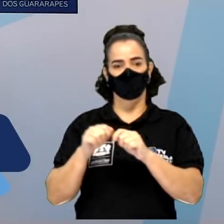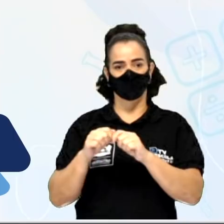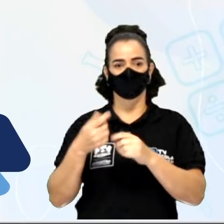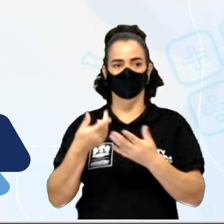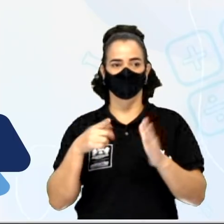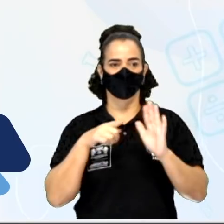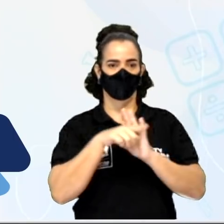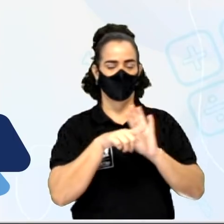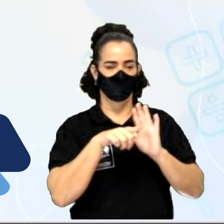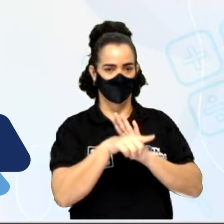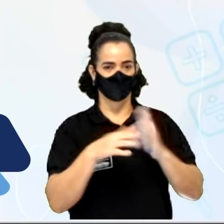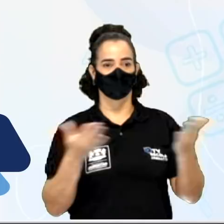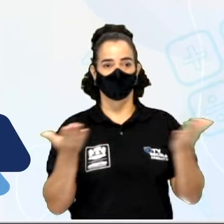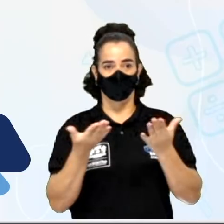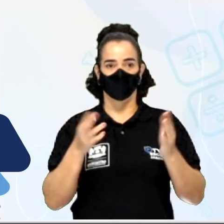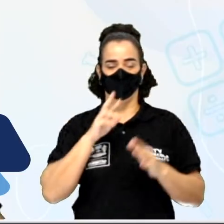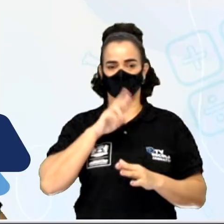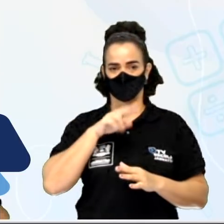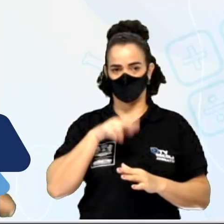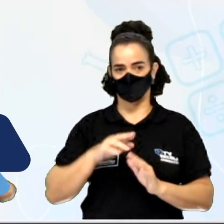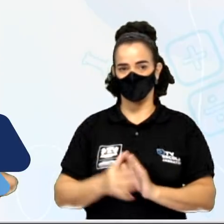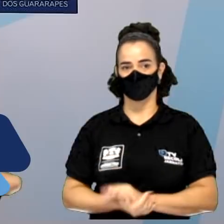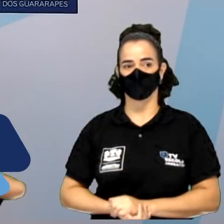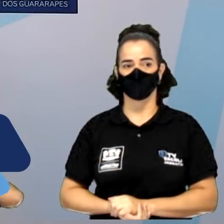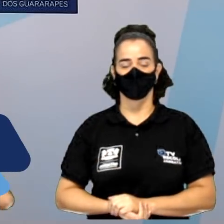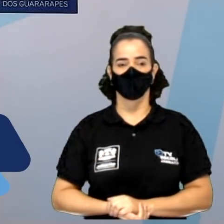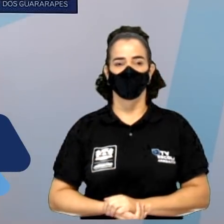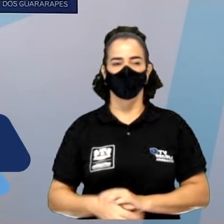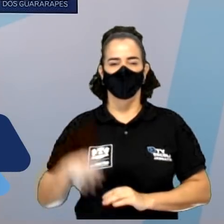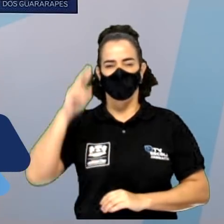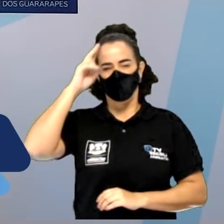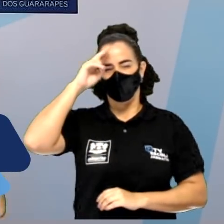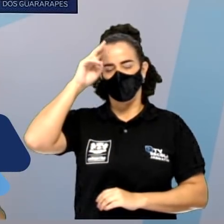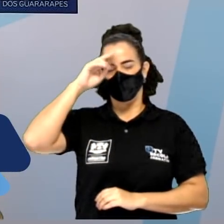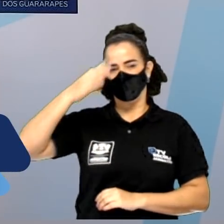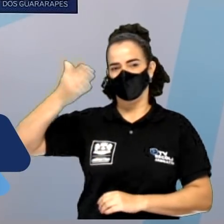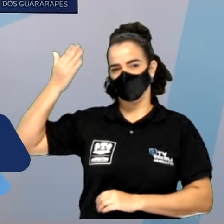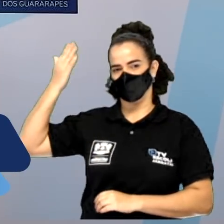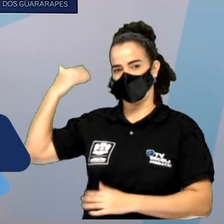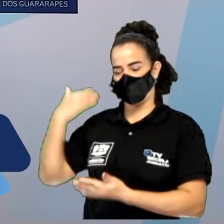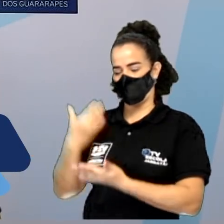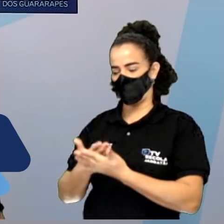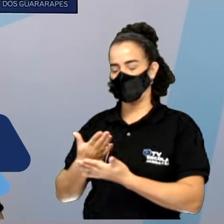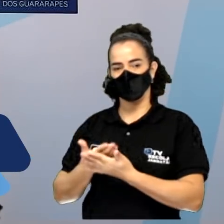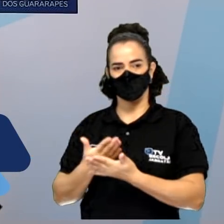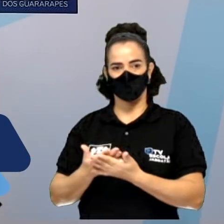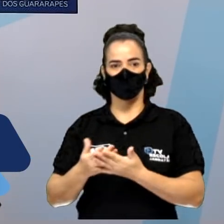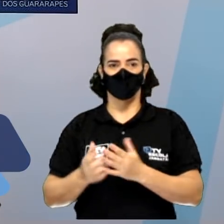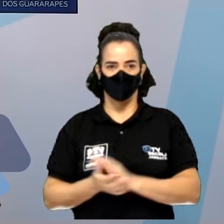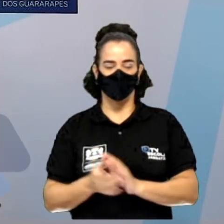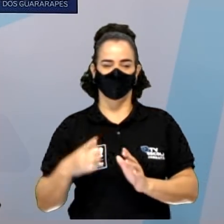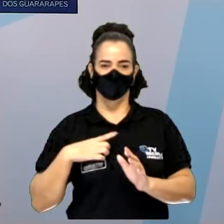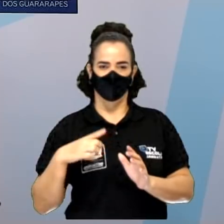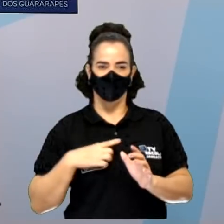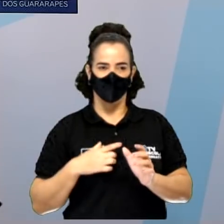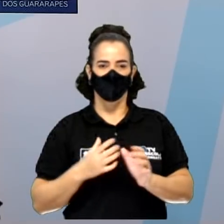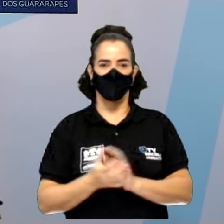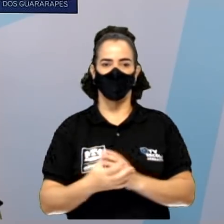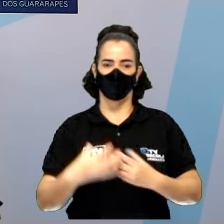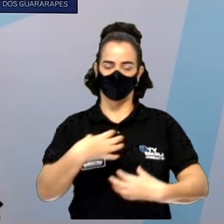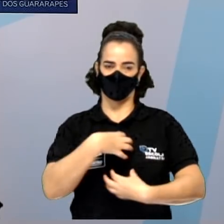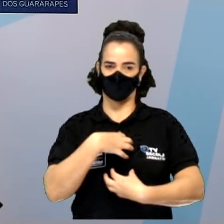respondida agora, tá? Vocês devem lembrar que a gente trabalhou na aula passada com aquela parte de morfologia, sintaxe, né?